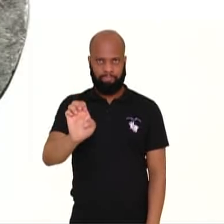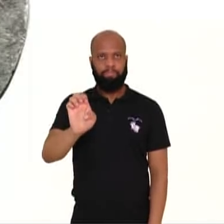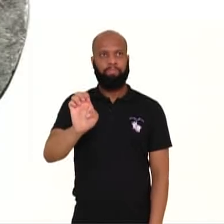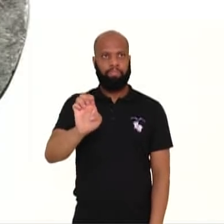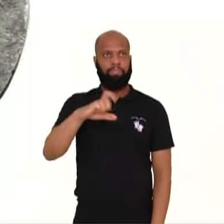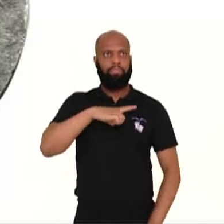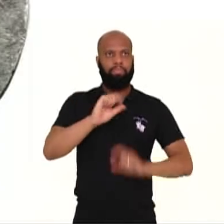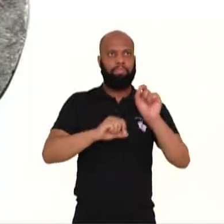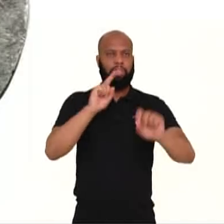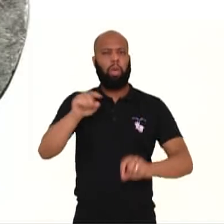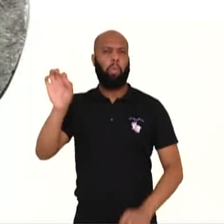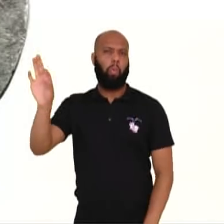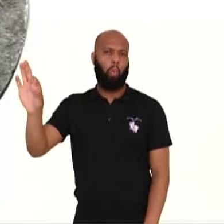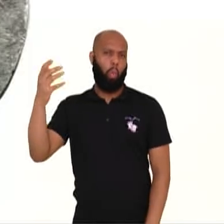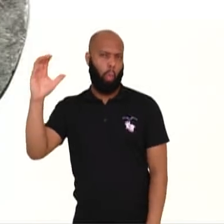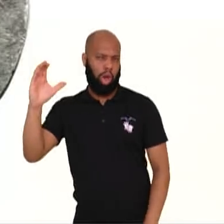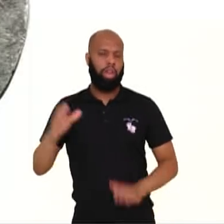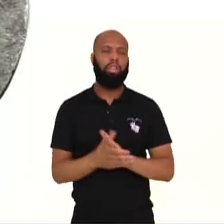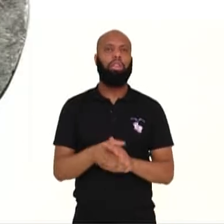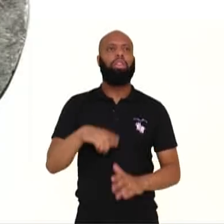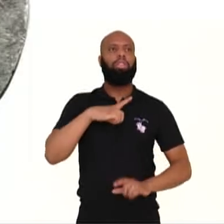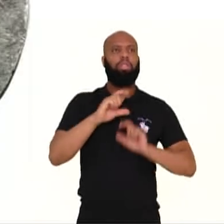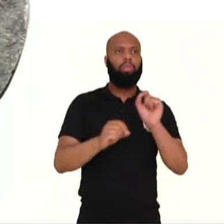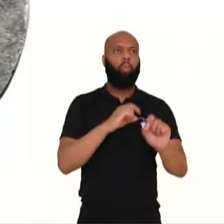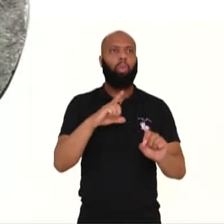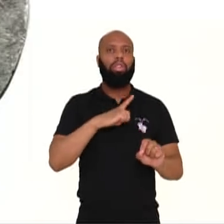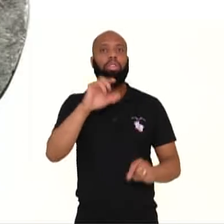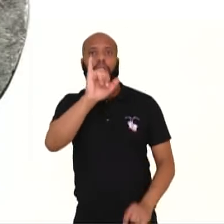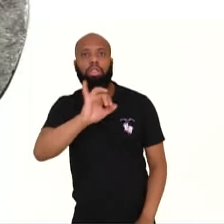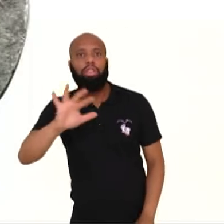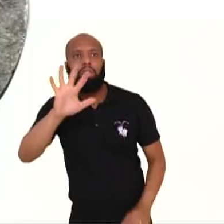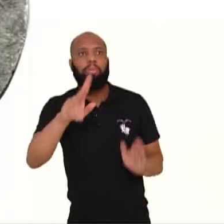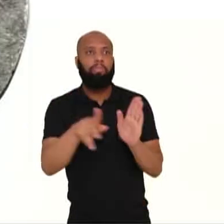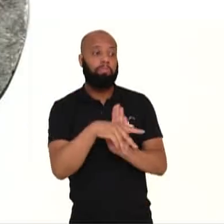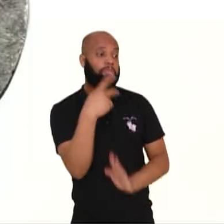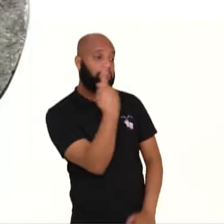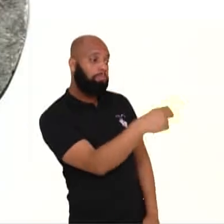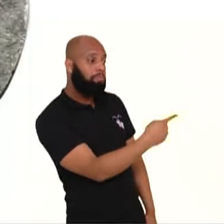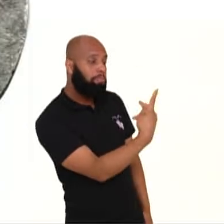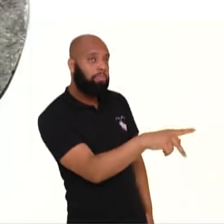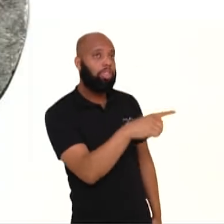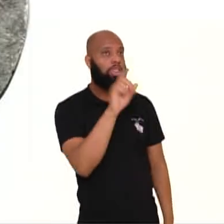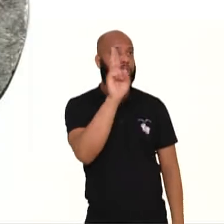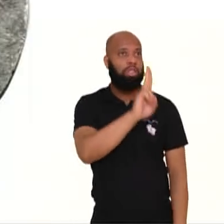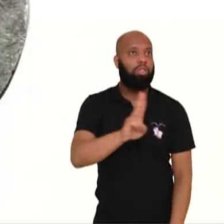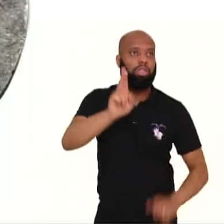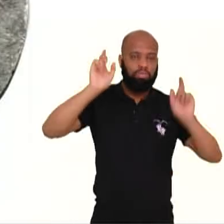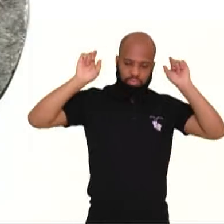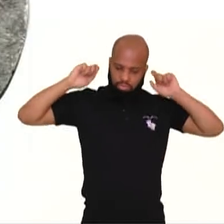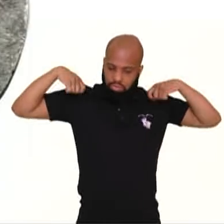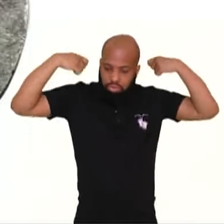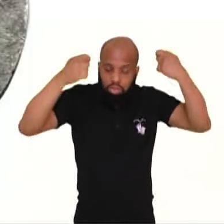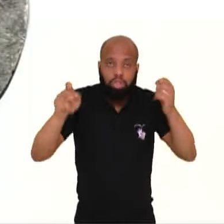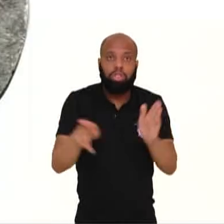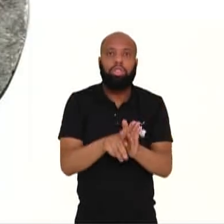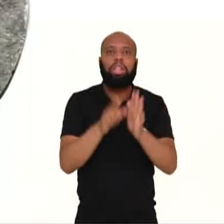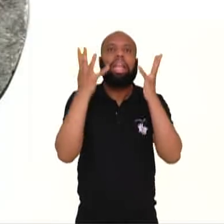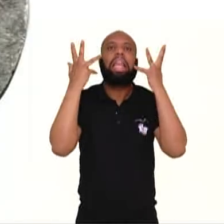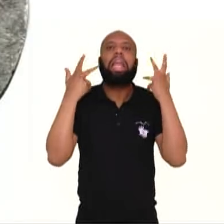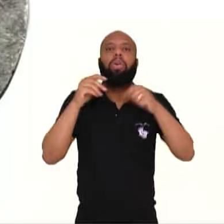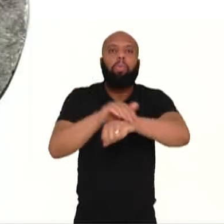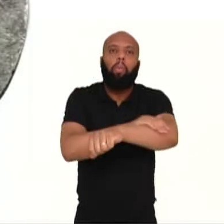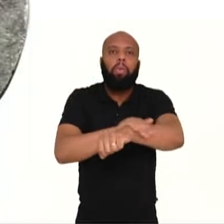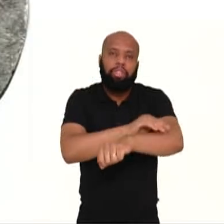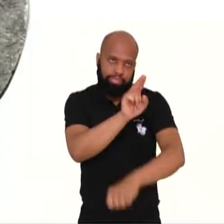valia 4 dracmas, que trazia no anverso a figura de Héracles, utilizando esse capuz feito com a pele do leão de